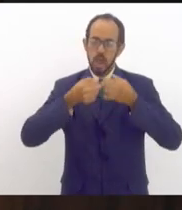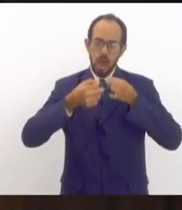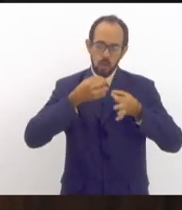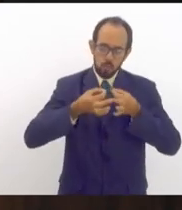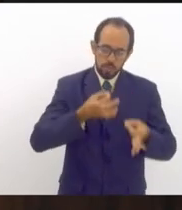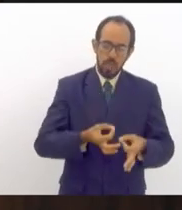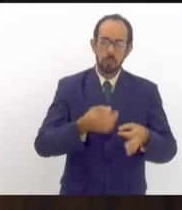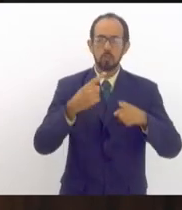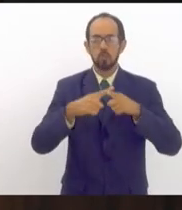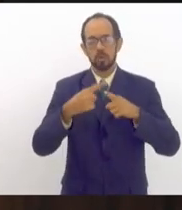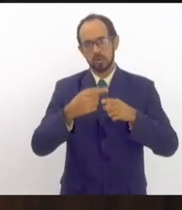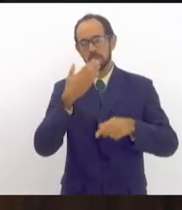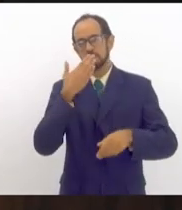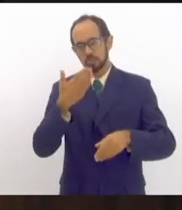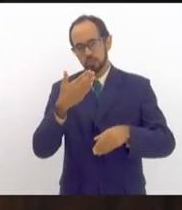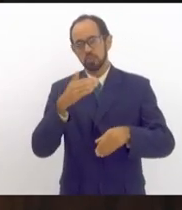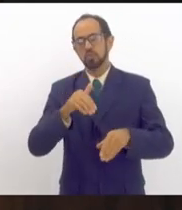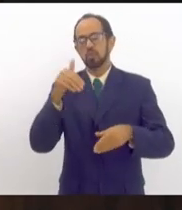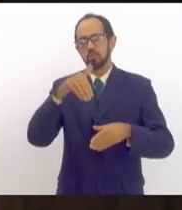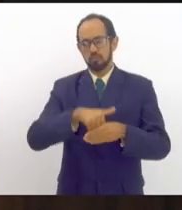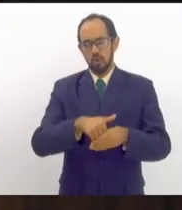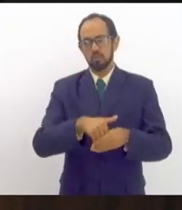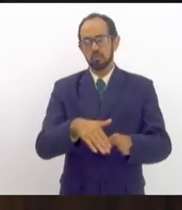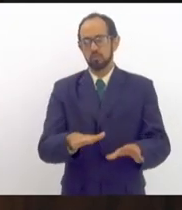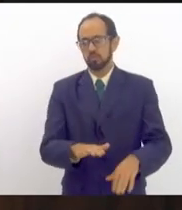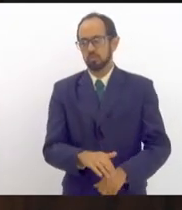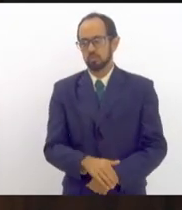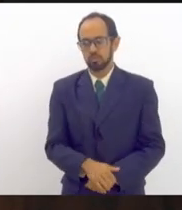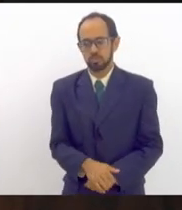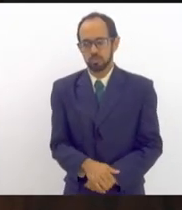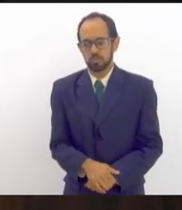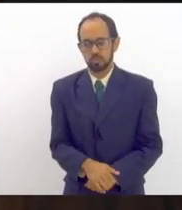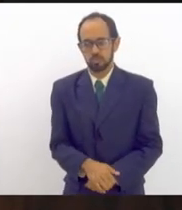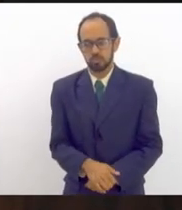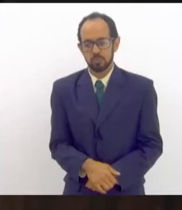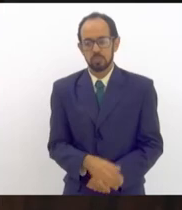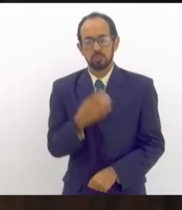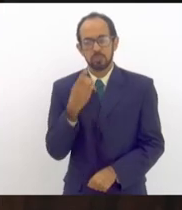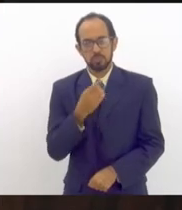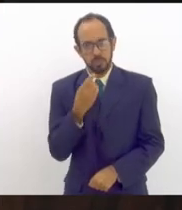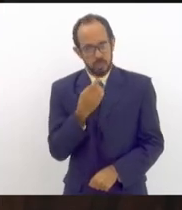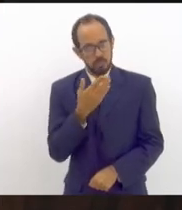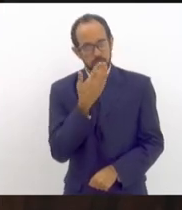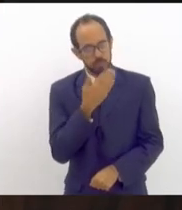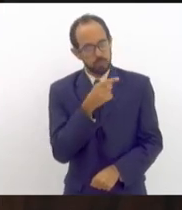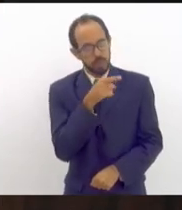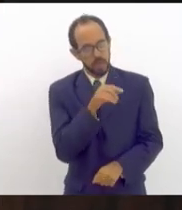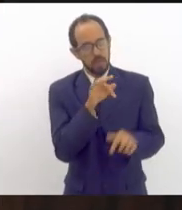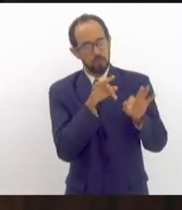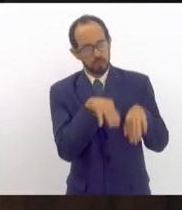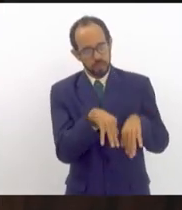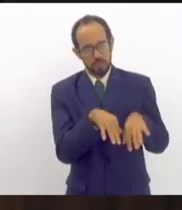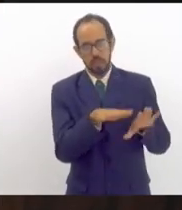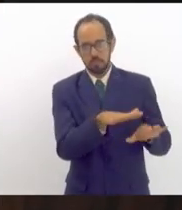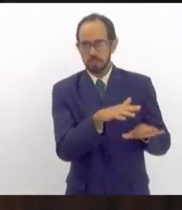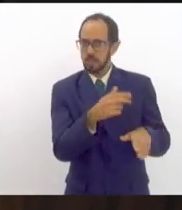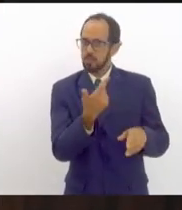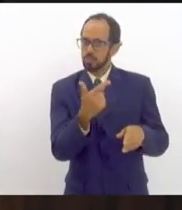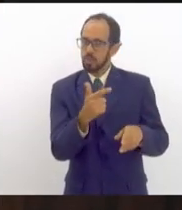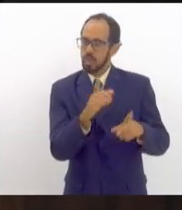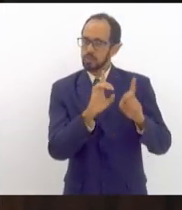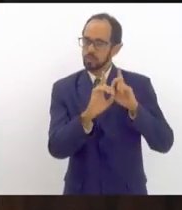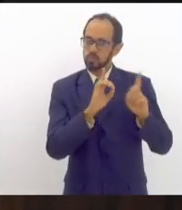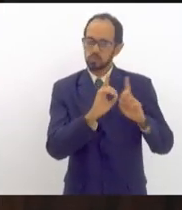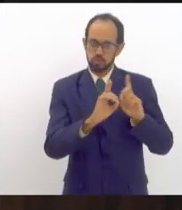porque está pedindo essa orientação de voto então a deputada já pedi para ela concluir a sua orientação mas ela não tá discutindo